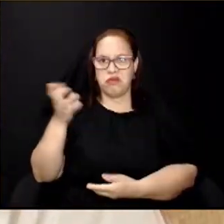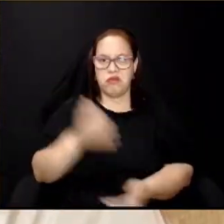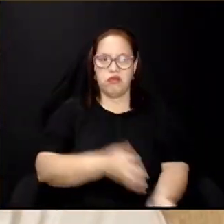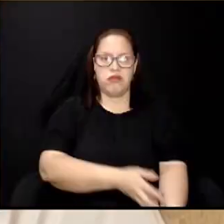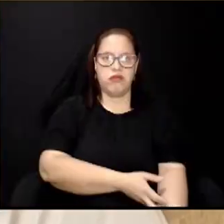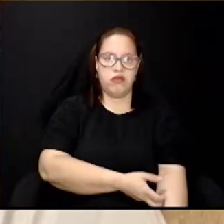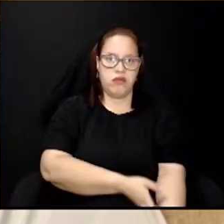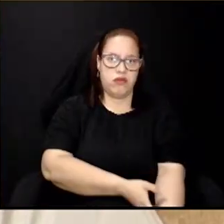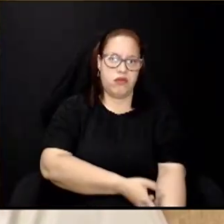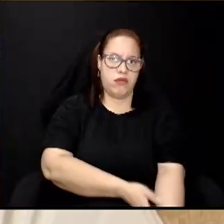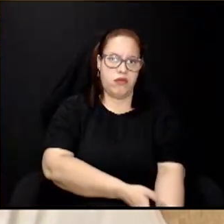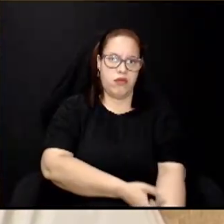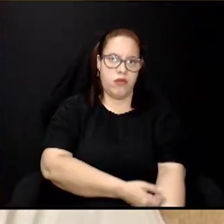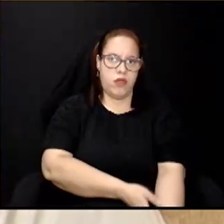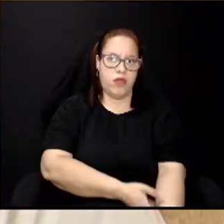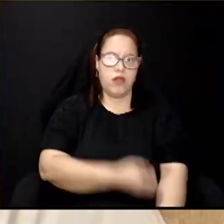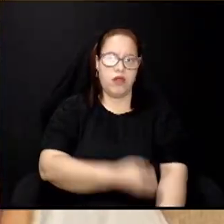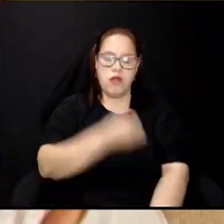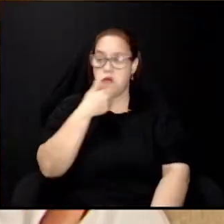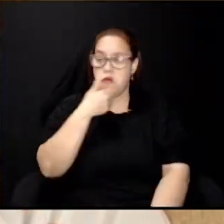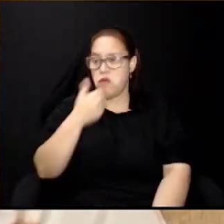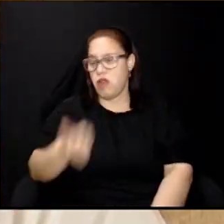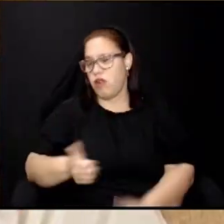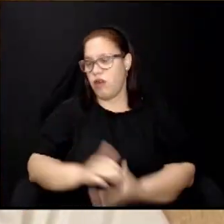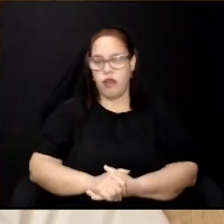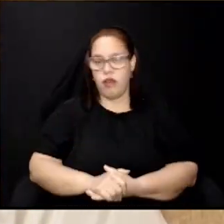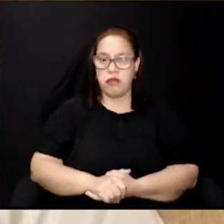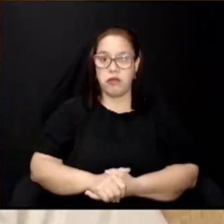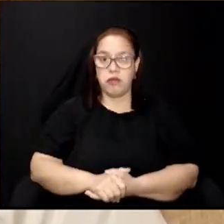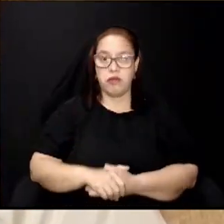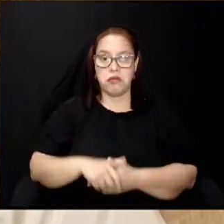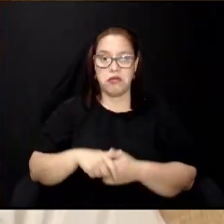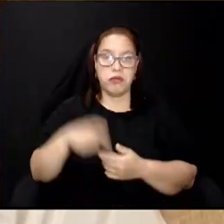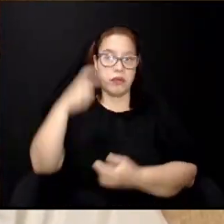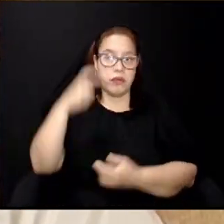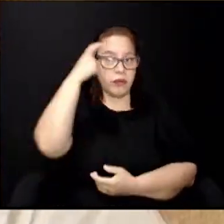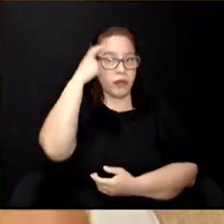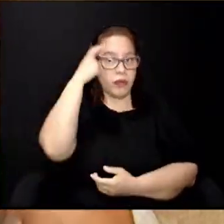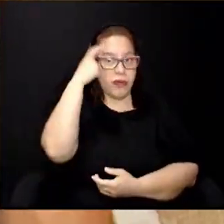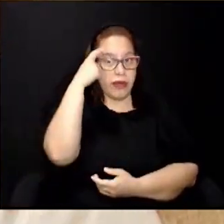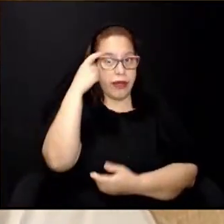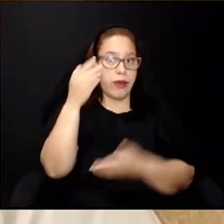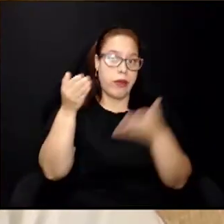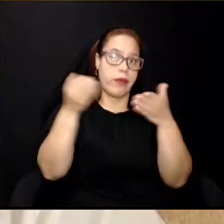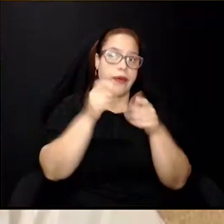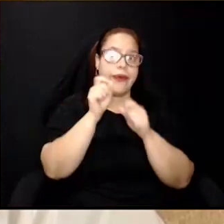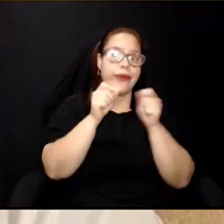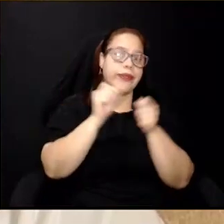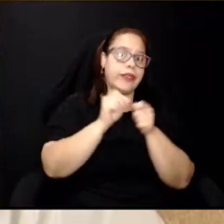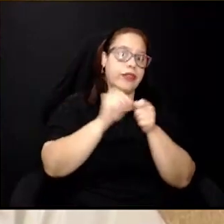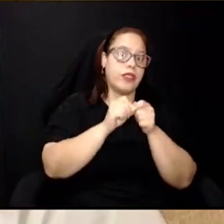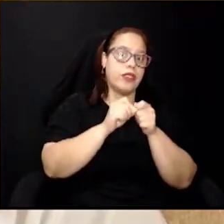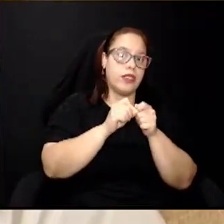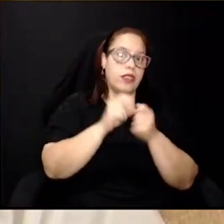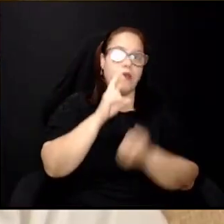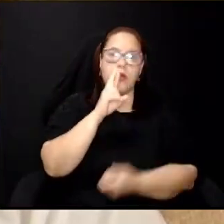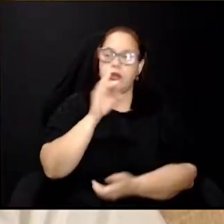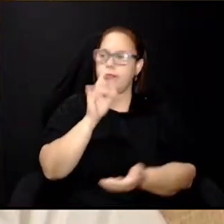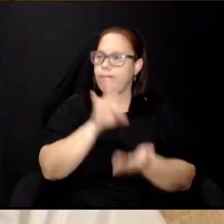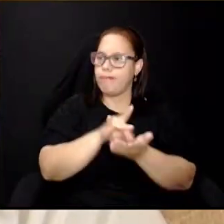Super de bem, assim, sem questões de ficar pensando, e agora, o que é que eu faço? Muito resolvida, né?